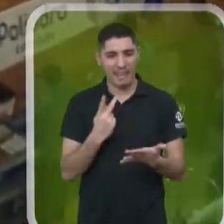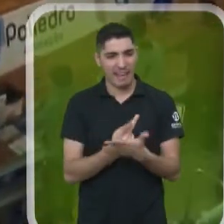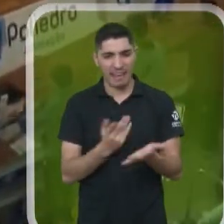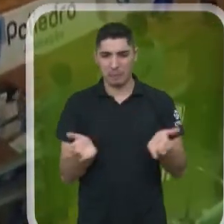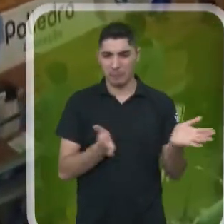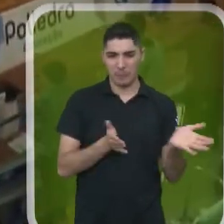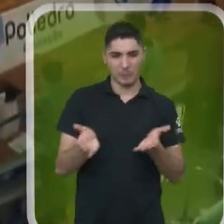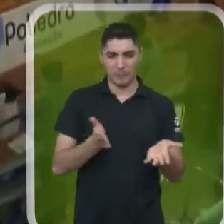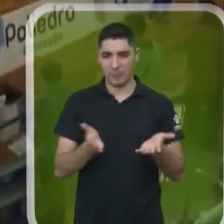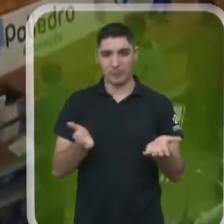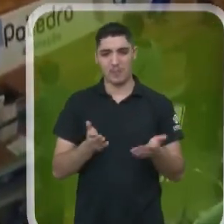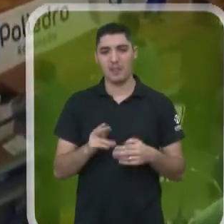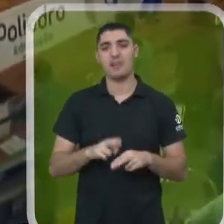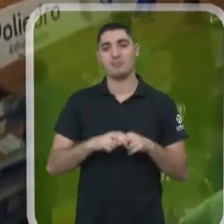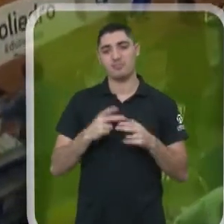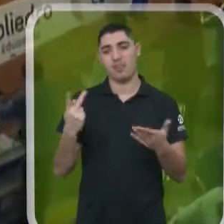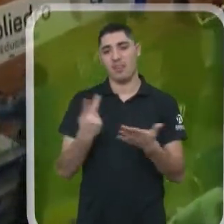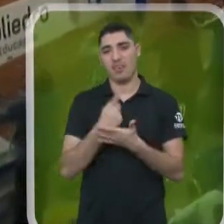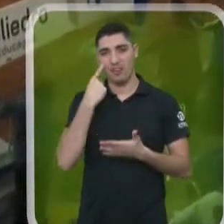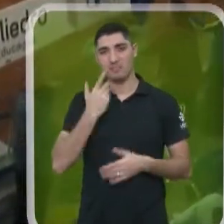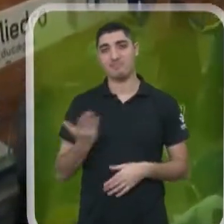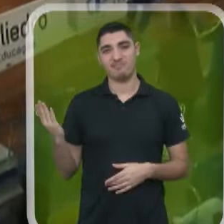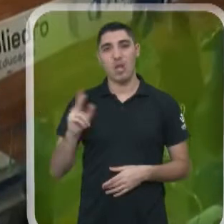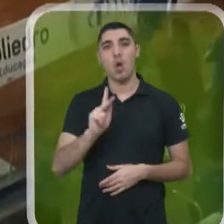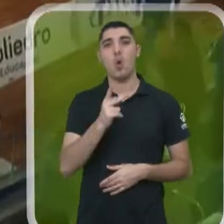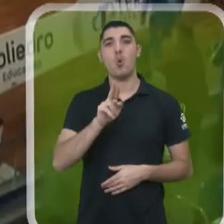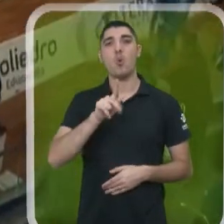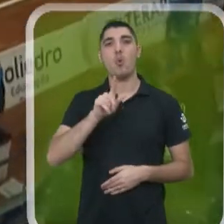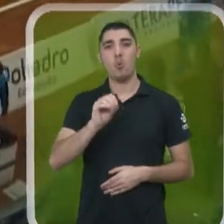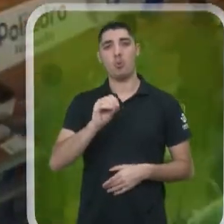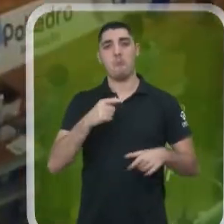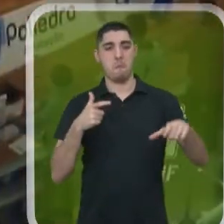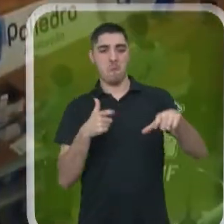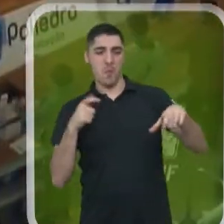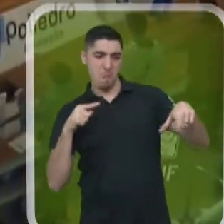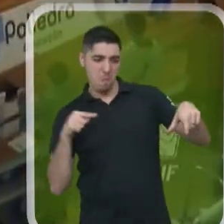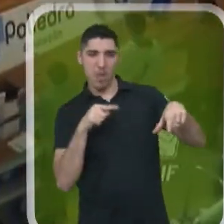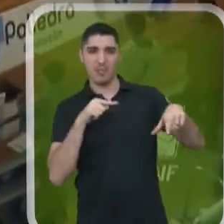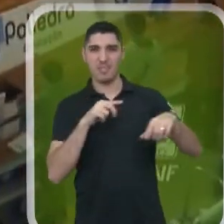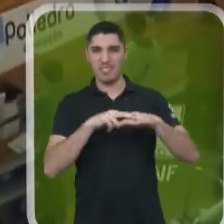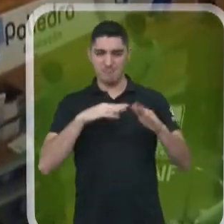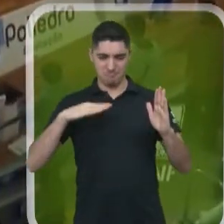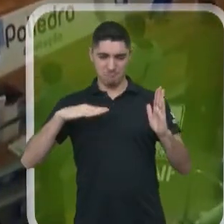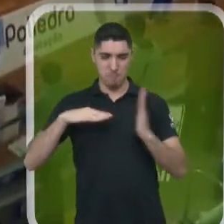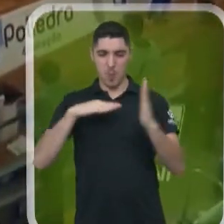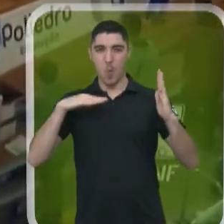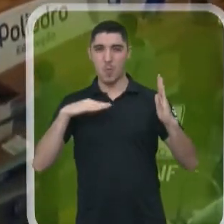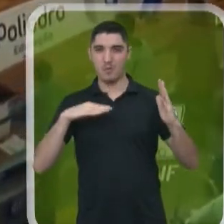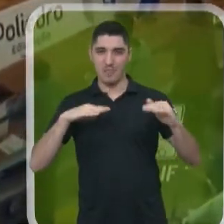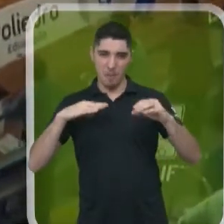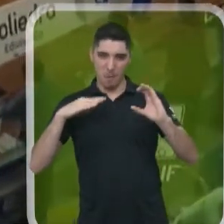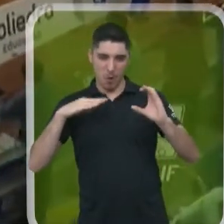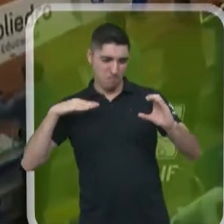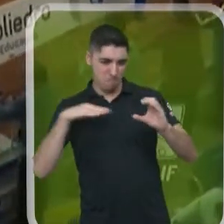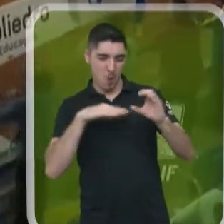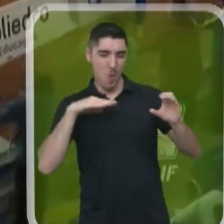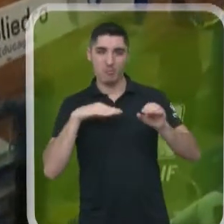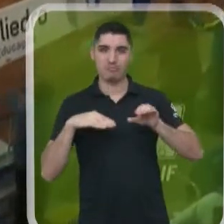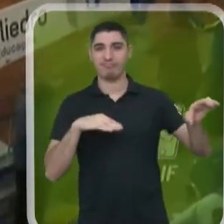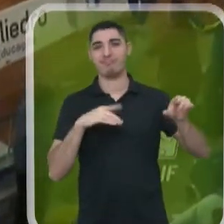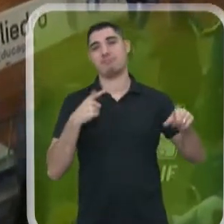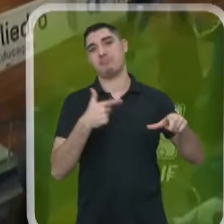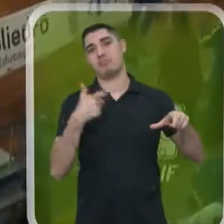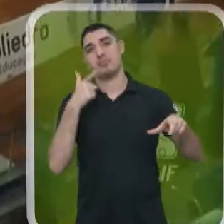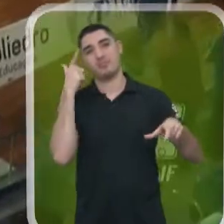e aí acabou tocando Olha o Hugo de bico Olha só aquele tradicional o olho pivô mesmo dominou girou e bico no canto direito